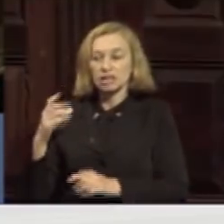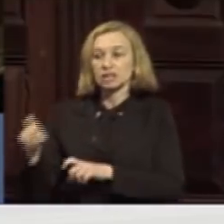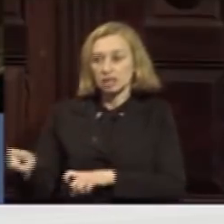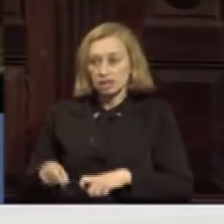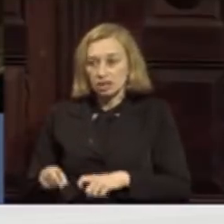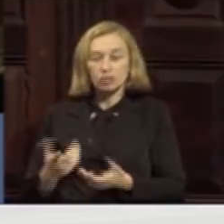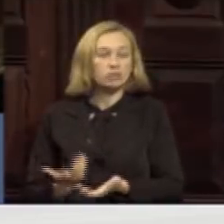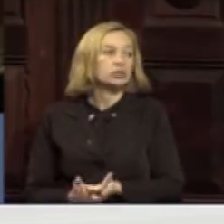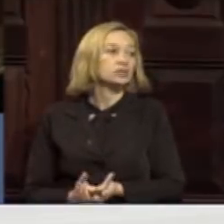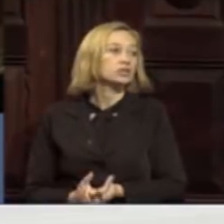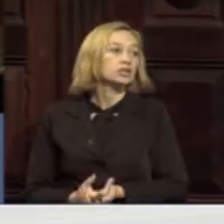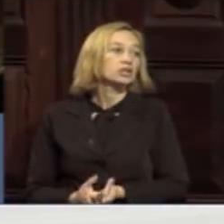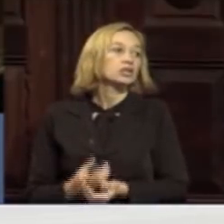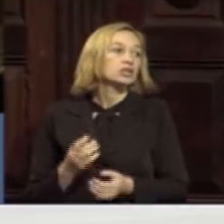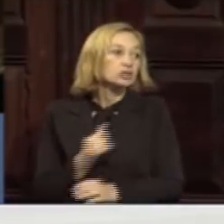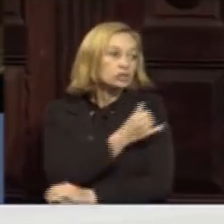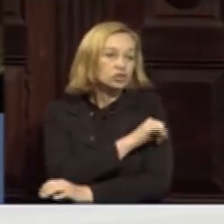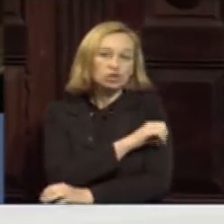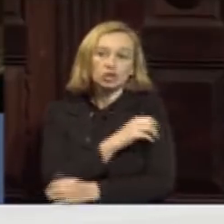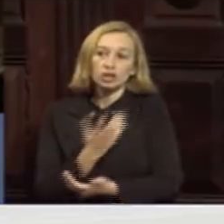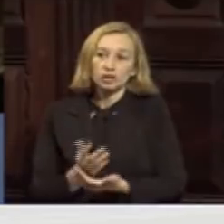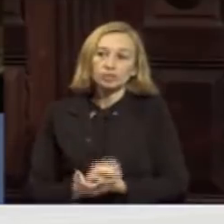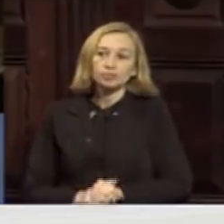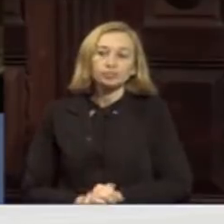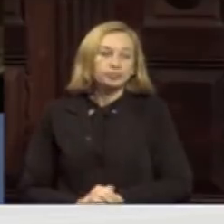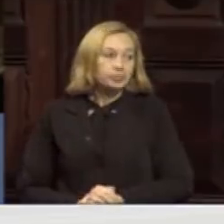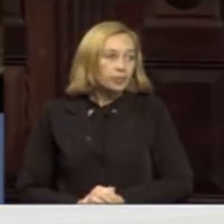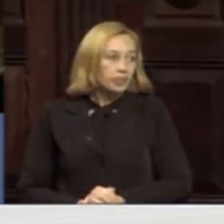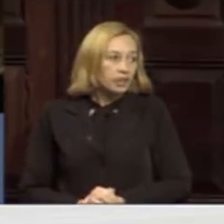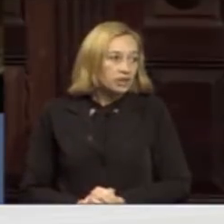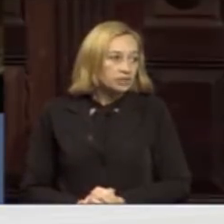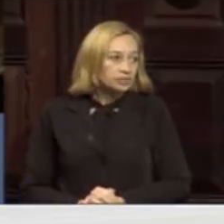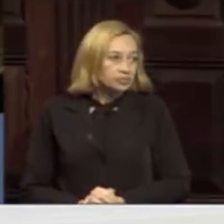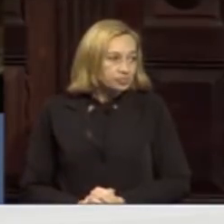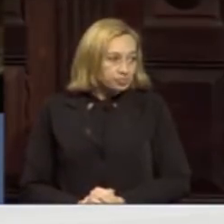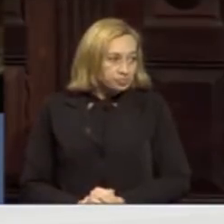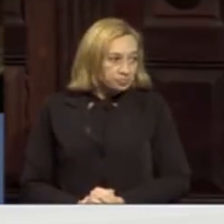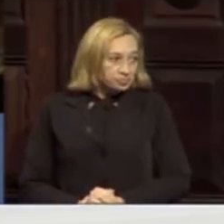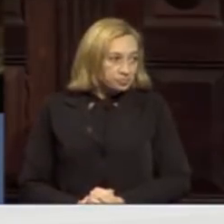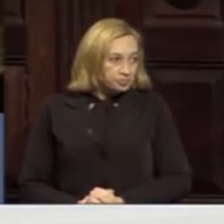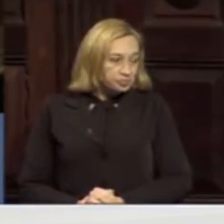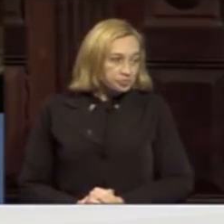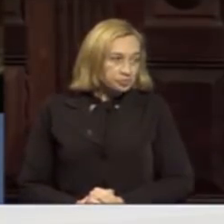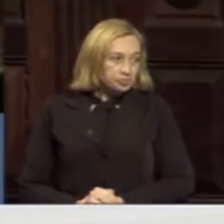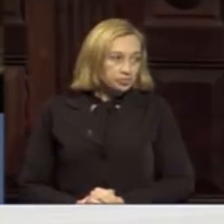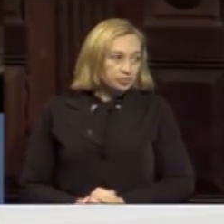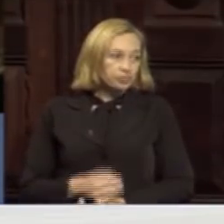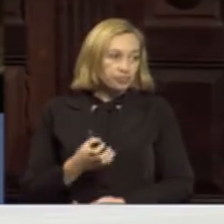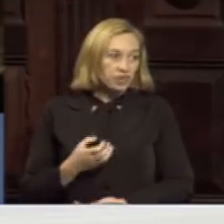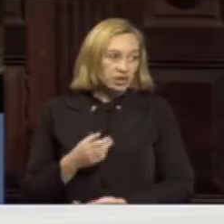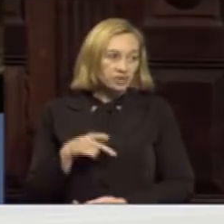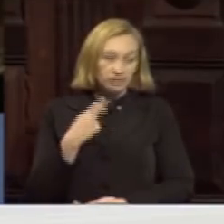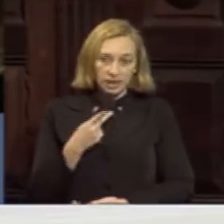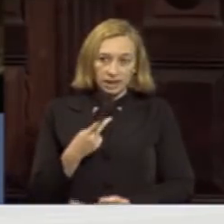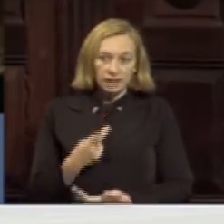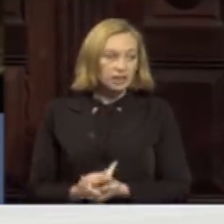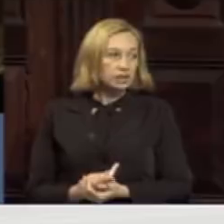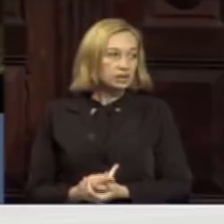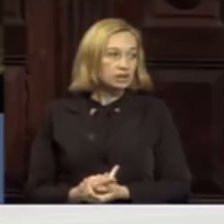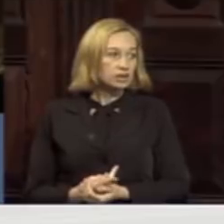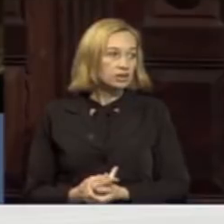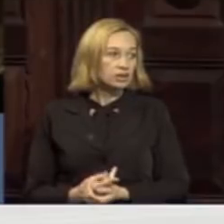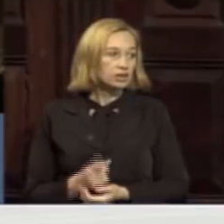agrícolas no Rio de Janeiro, particularmente no norte do estado, mais particularmente ainda no município de Campos. Por isso, queria fazer essa intervenção. O segundo